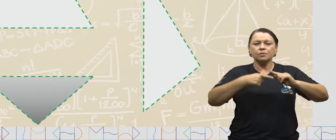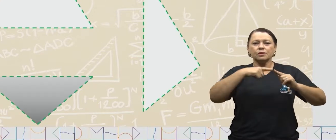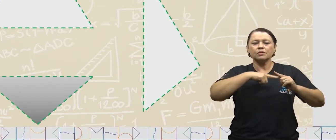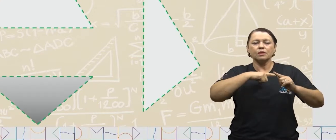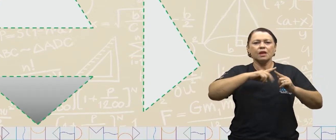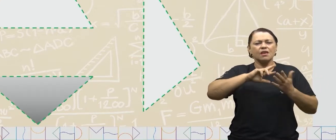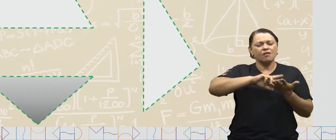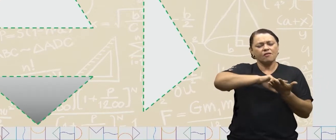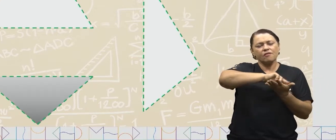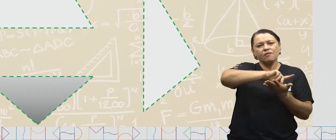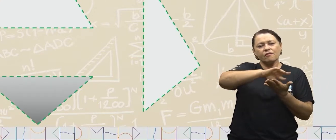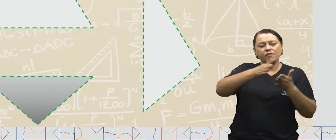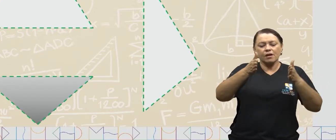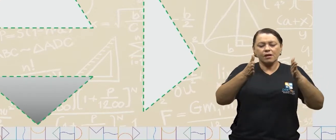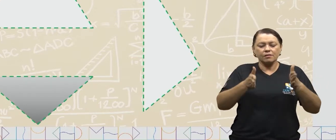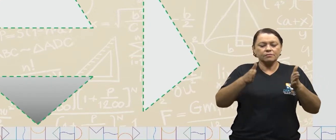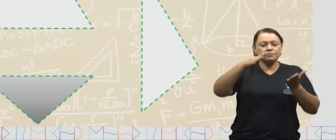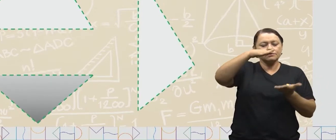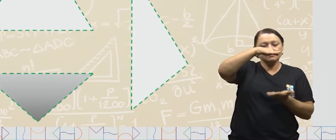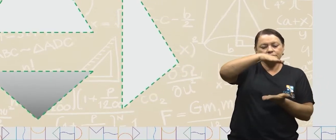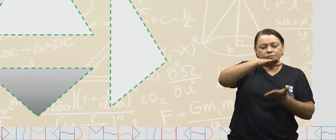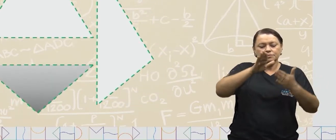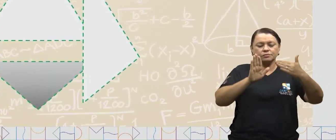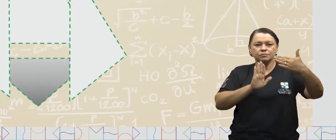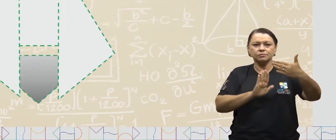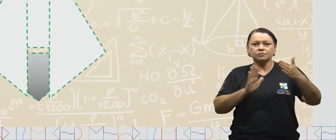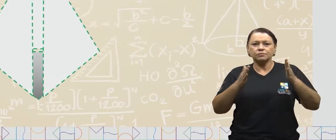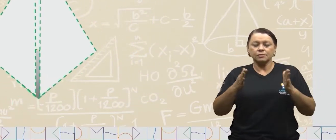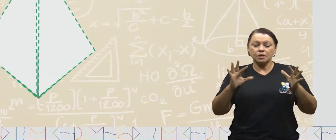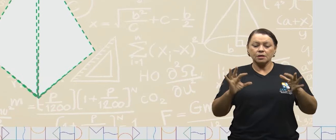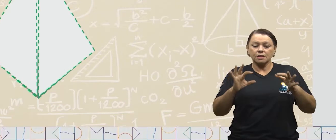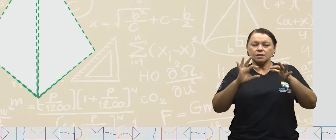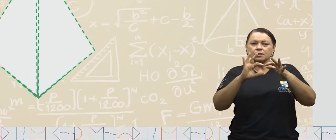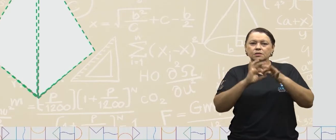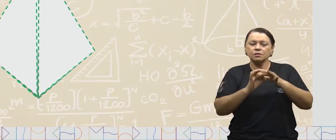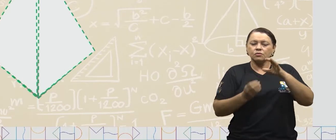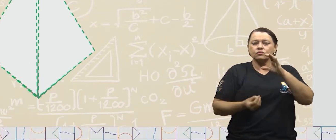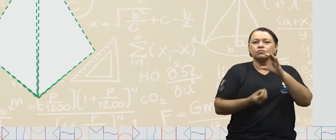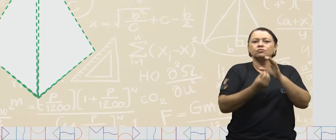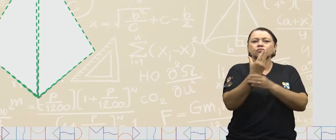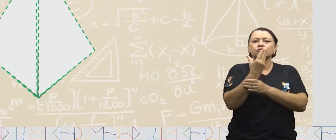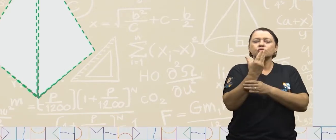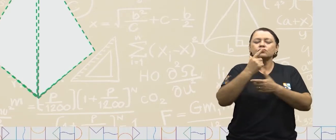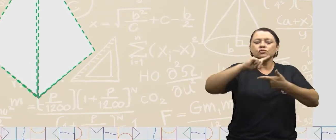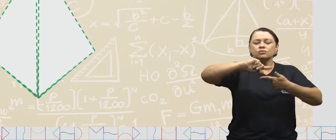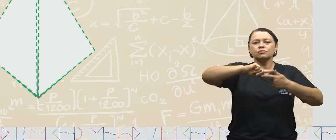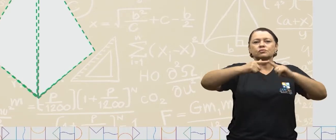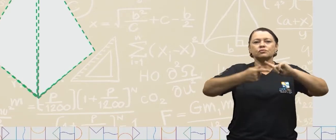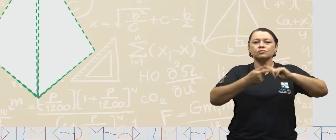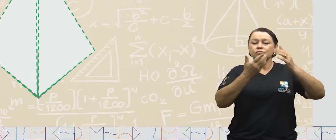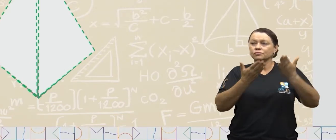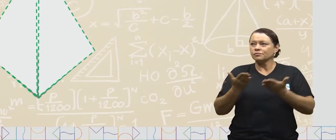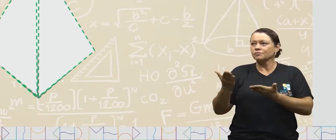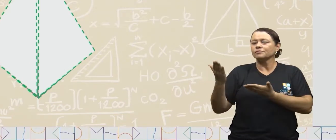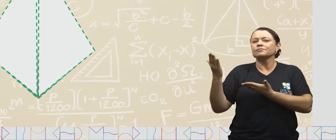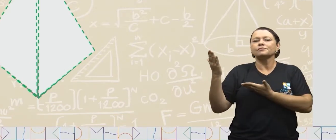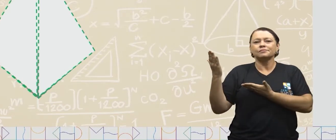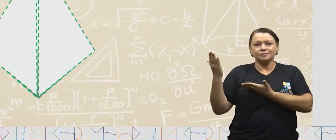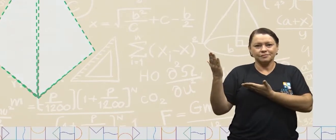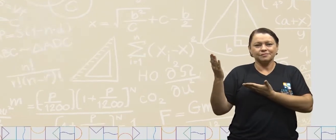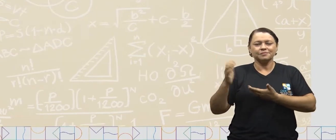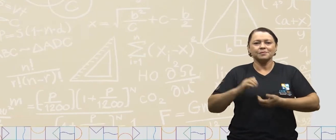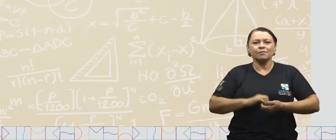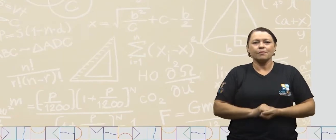por várias faces que se unem, criando um sólido geométrico, como você pode ver aí na